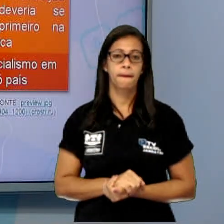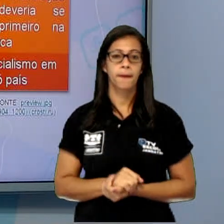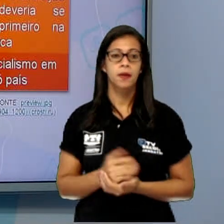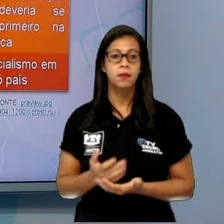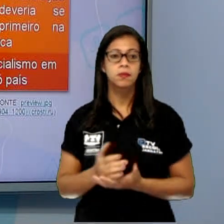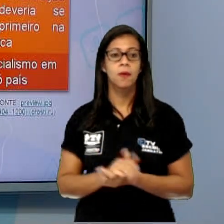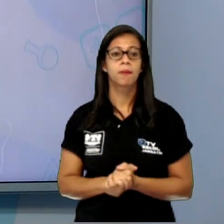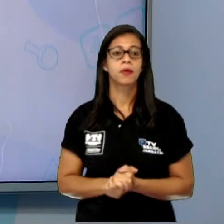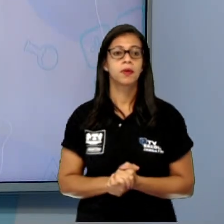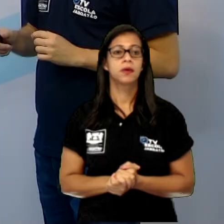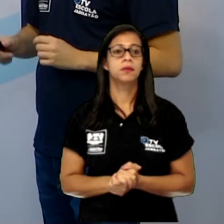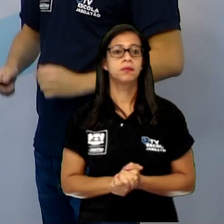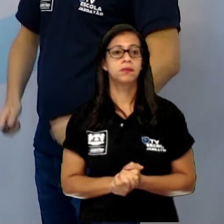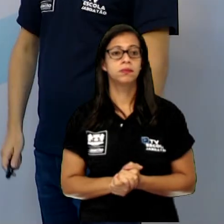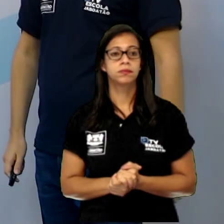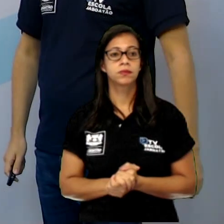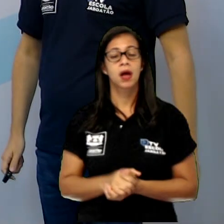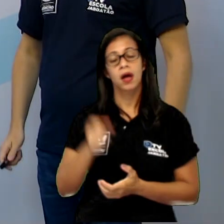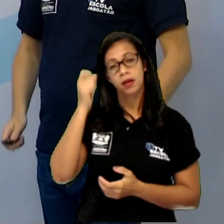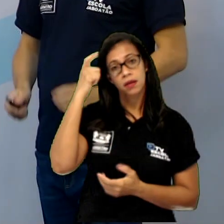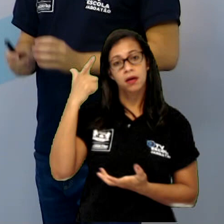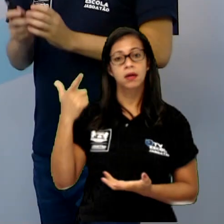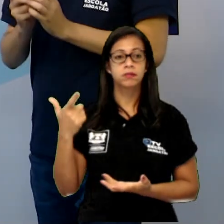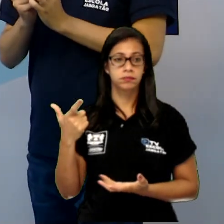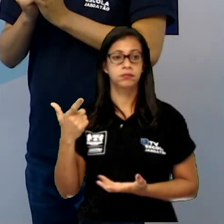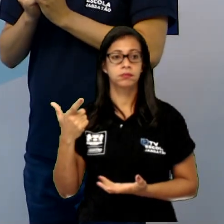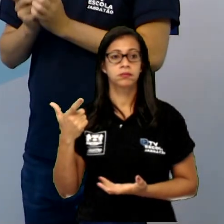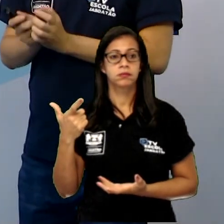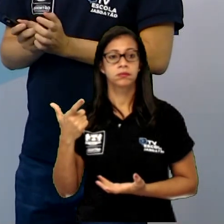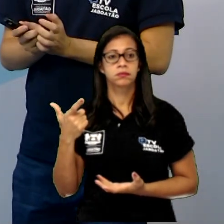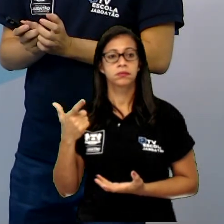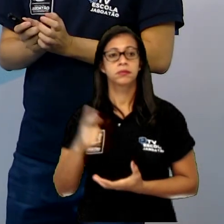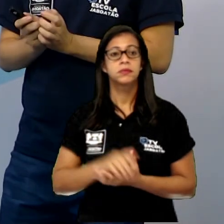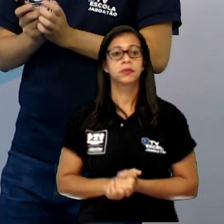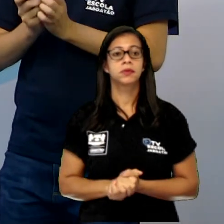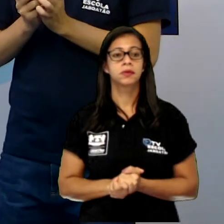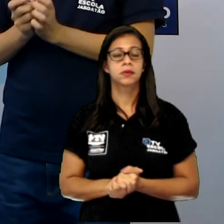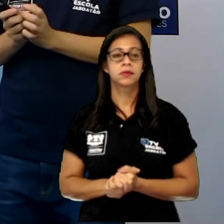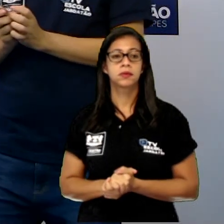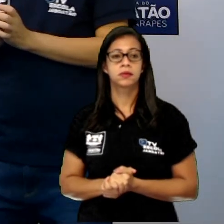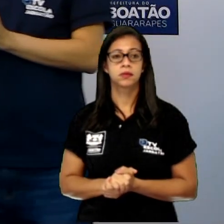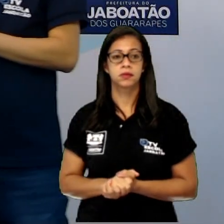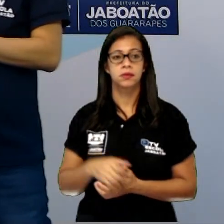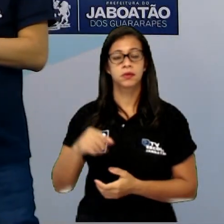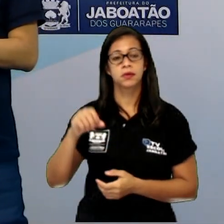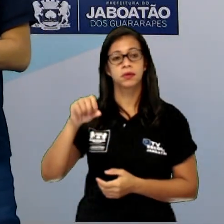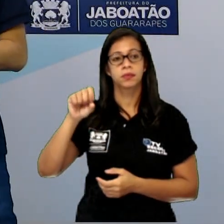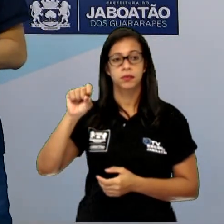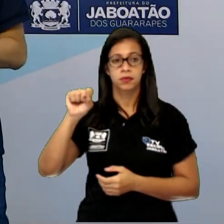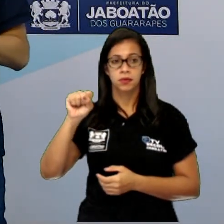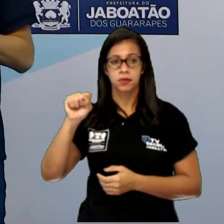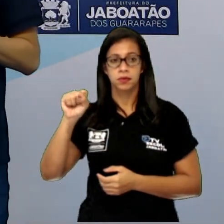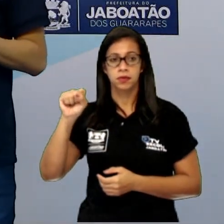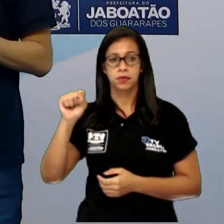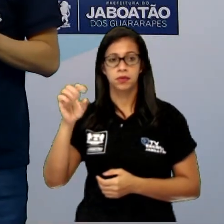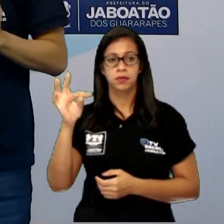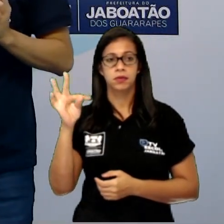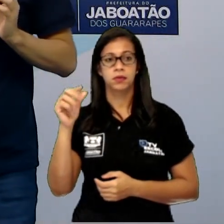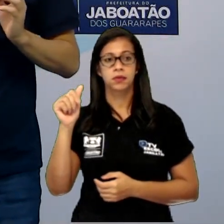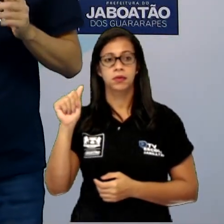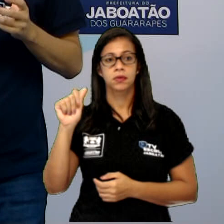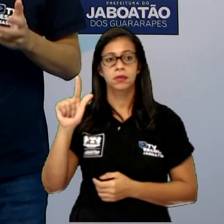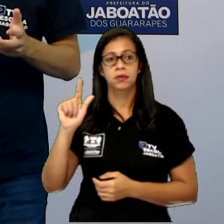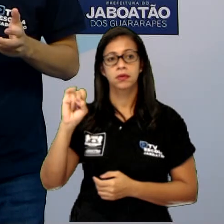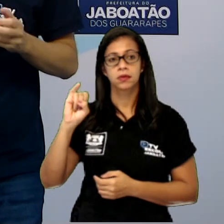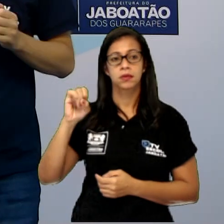Stalin vai vigorar e ele vai ganhar muita força, galera, muita força mesmo, certo? E aí